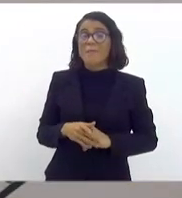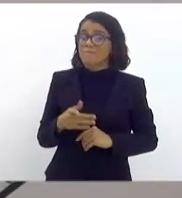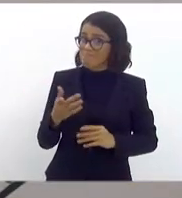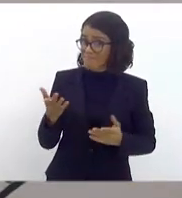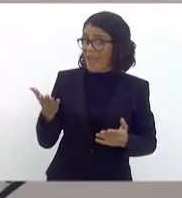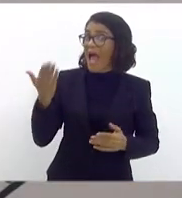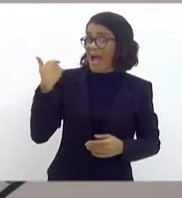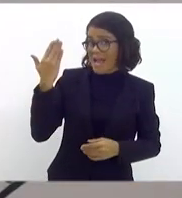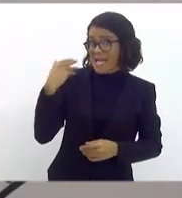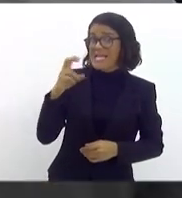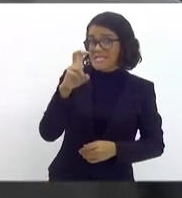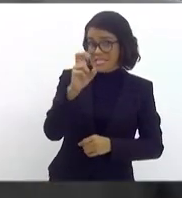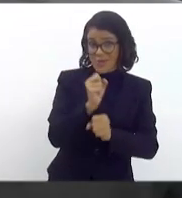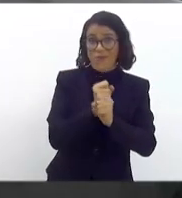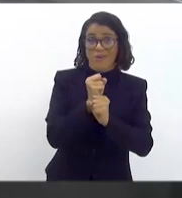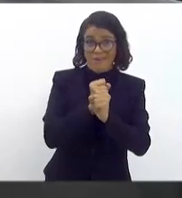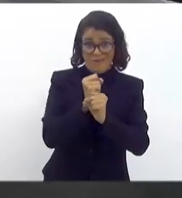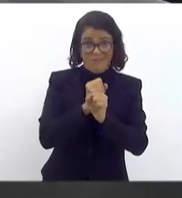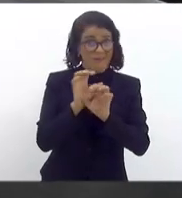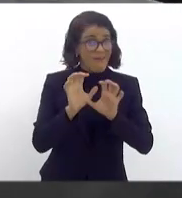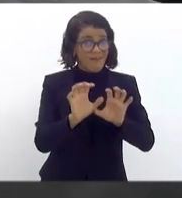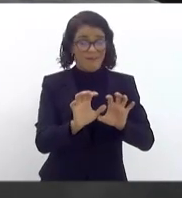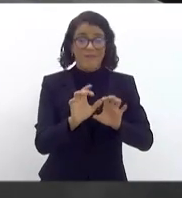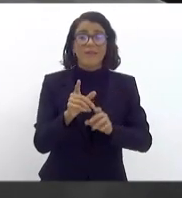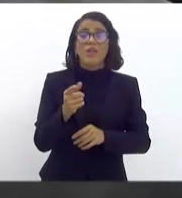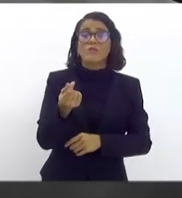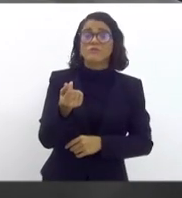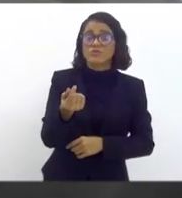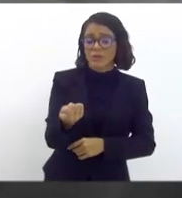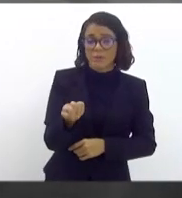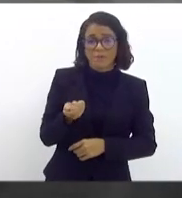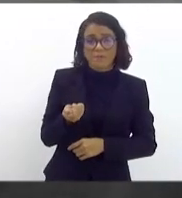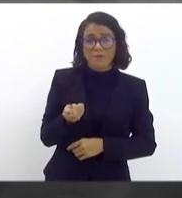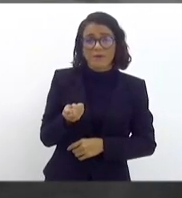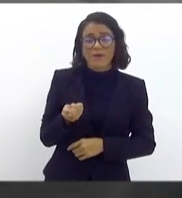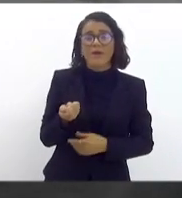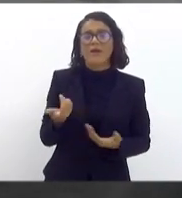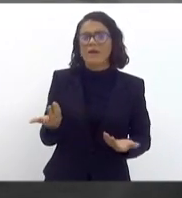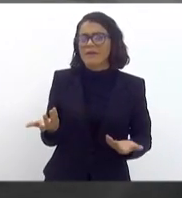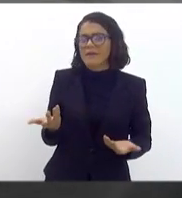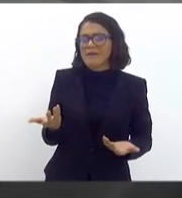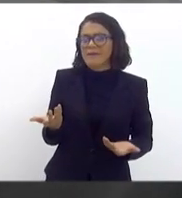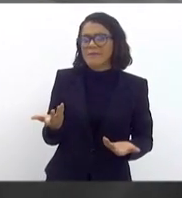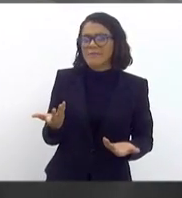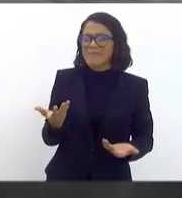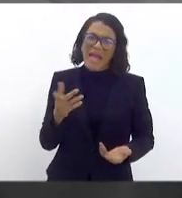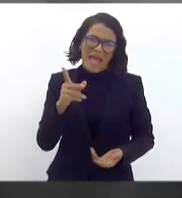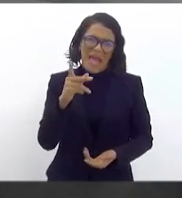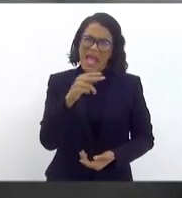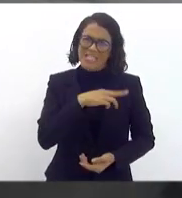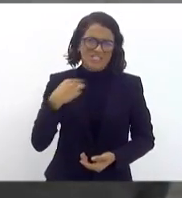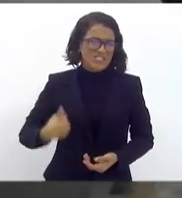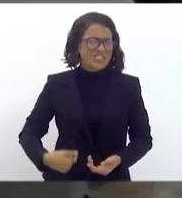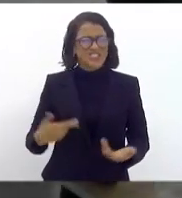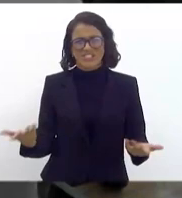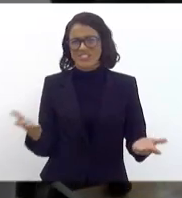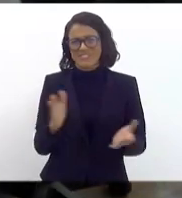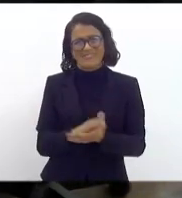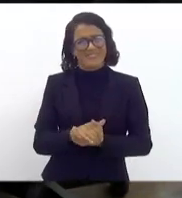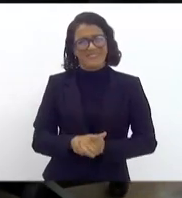era 5 anos. O crédito era 5 anos. No caso do crédito retido, eu, por exemplo, eu... Isso é um negócio da China.